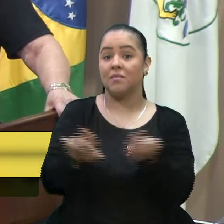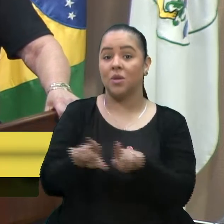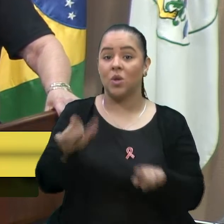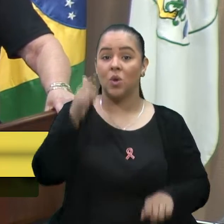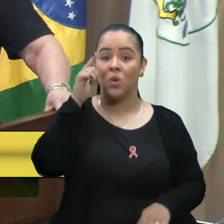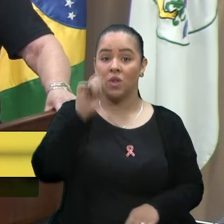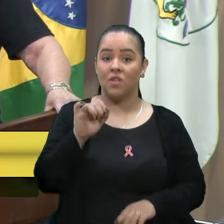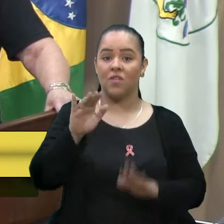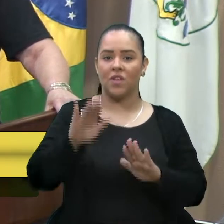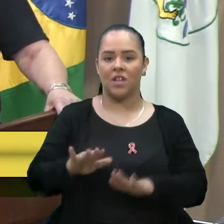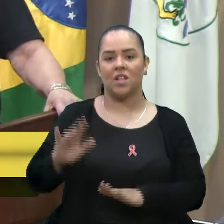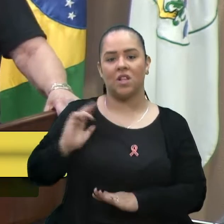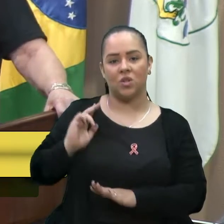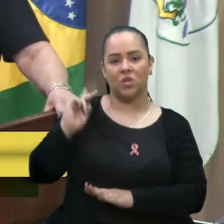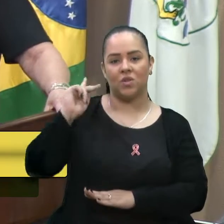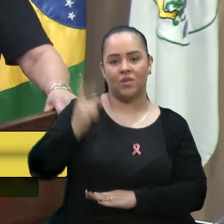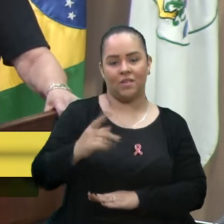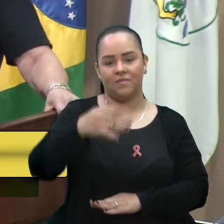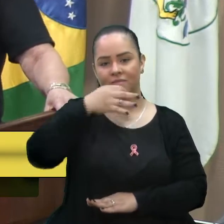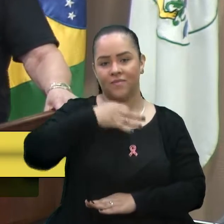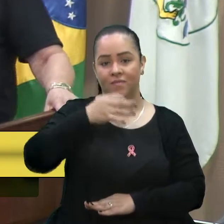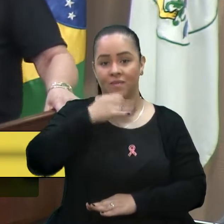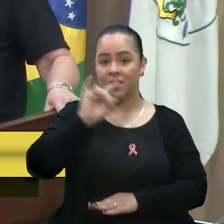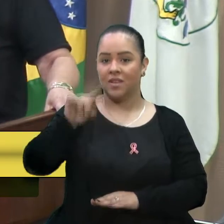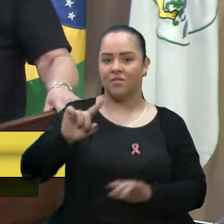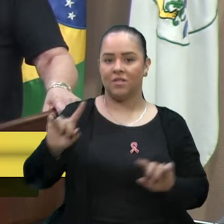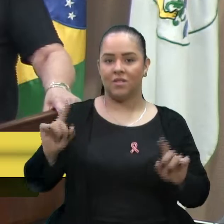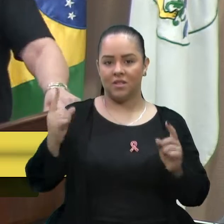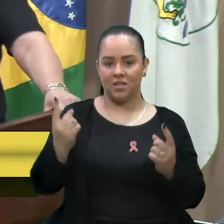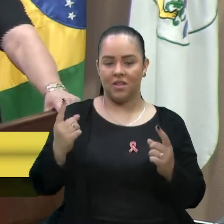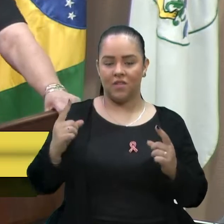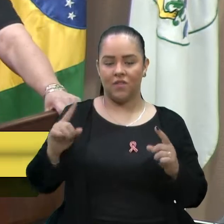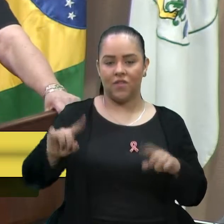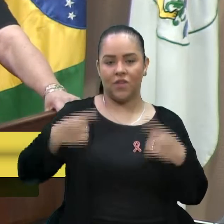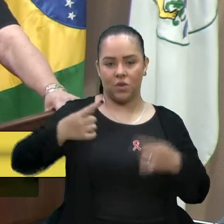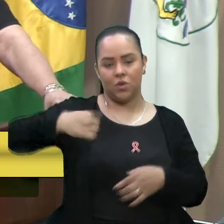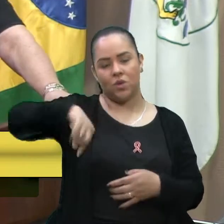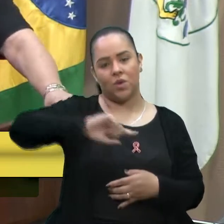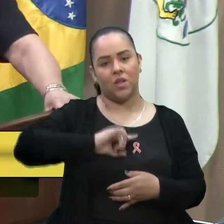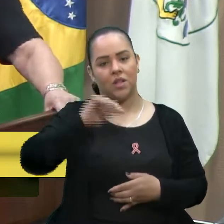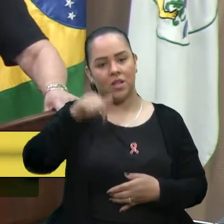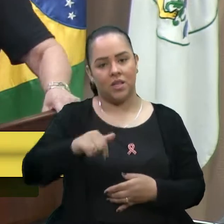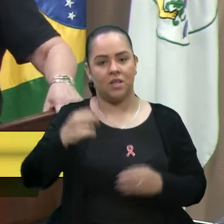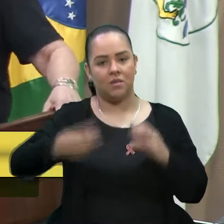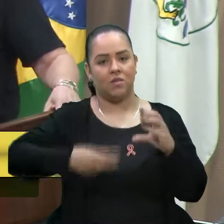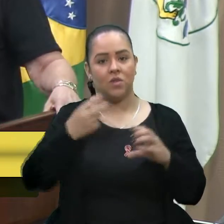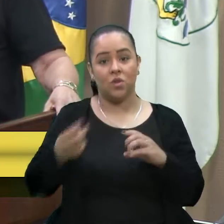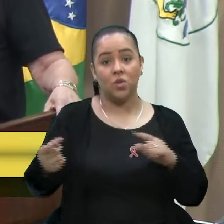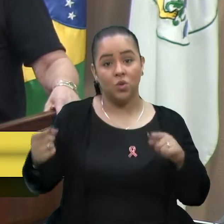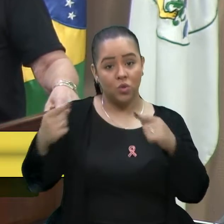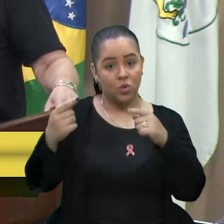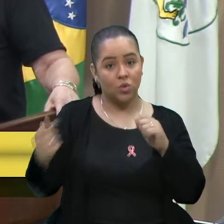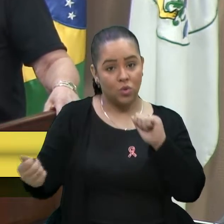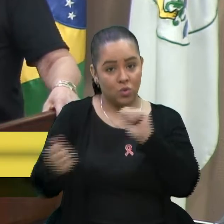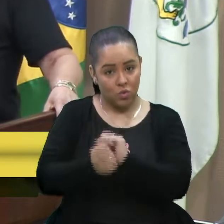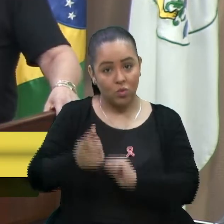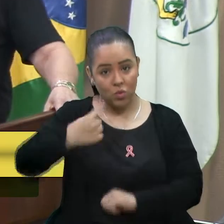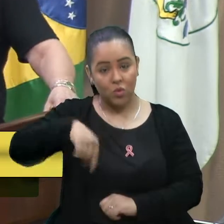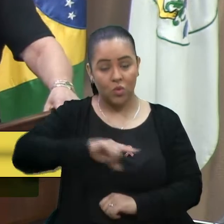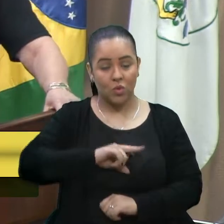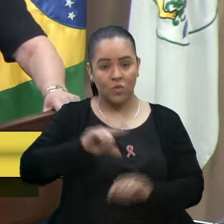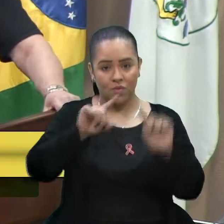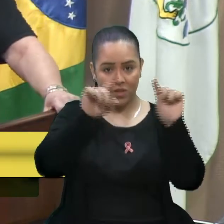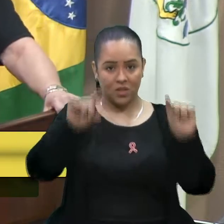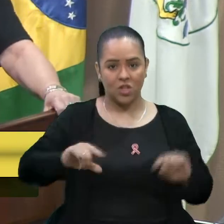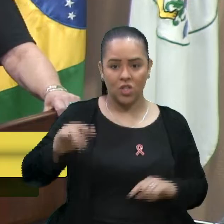conseguiram ficar na história dessa cidade. Então, o desafio que a gente está trazendo hoje nesta casa, juntem-se a nós, servidores, chamem